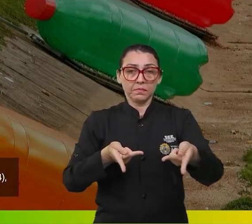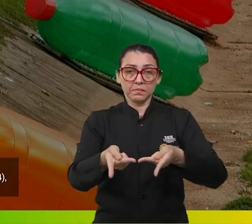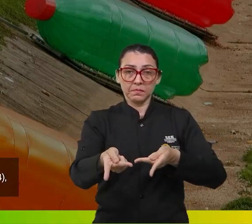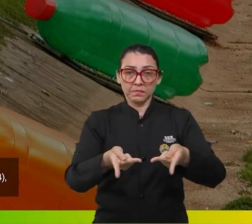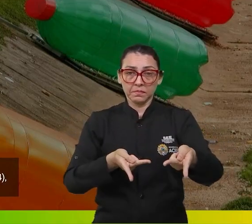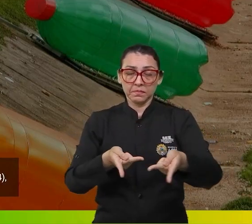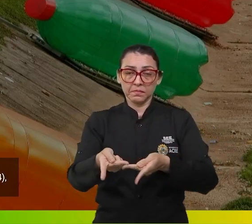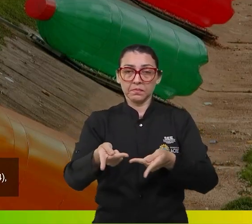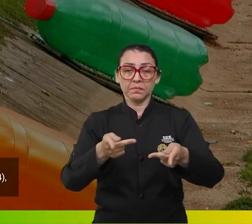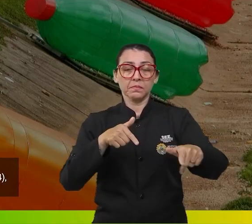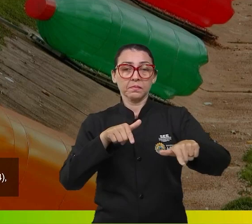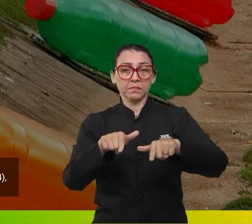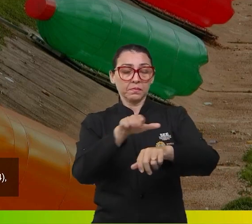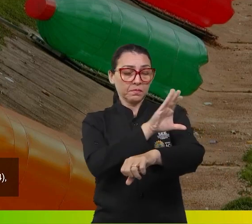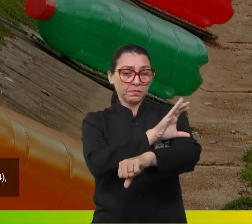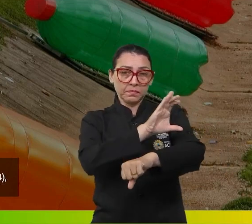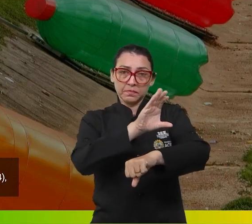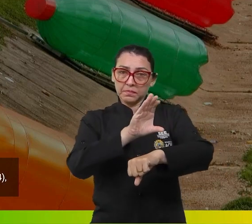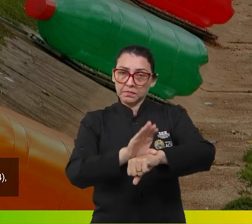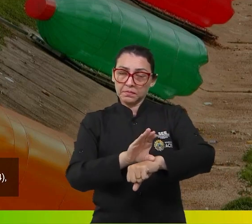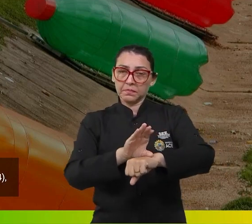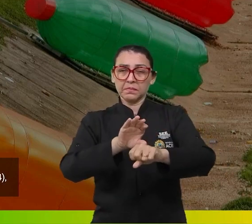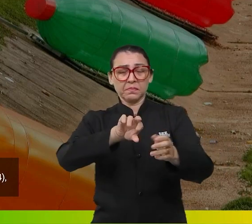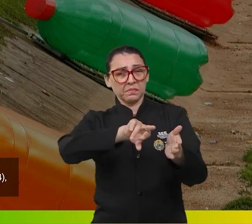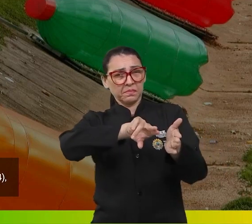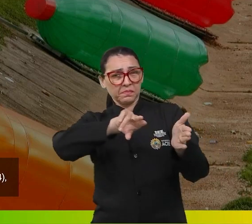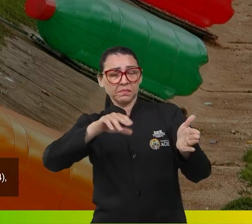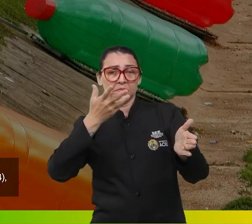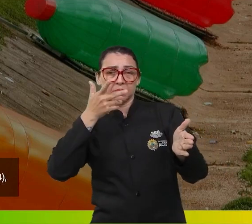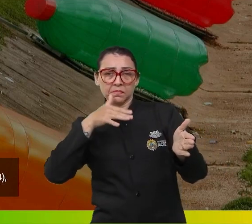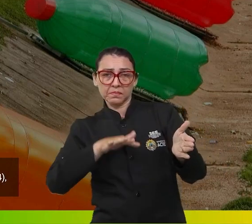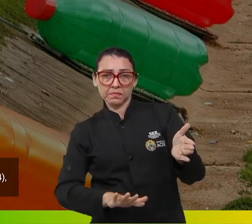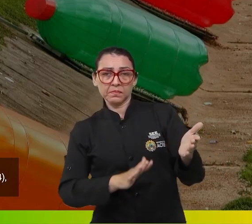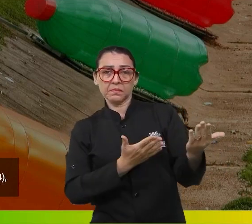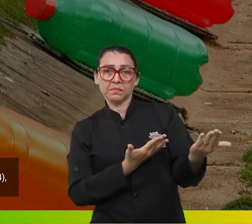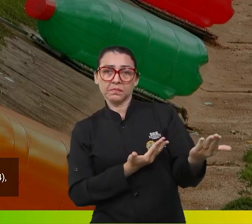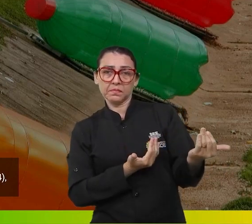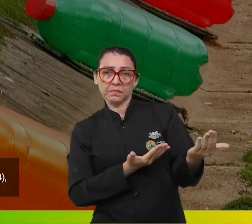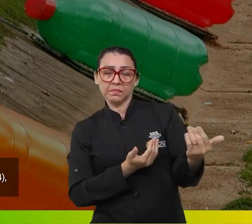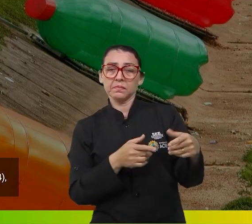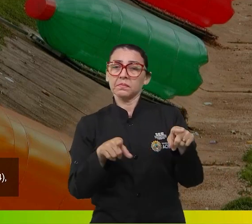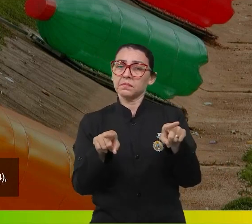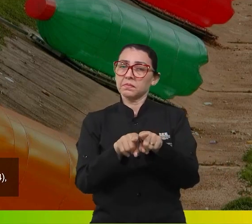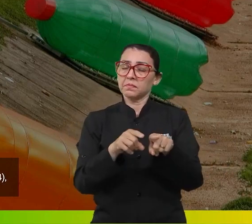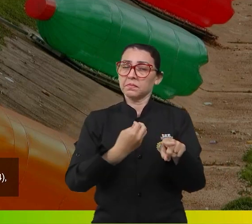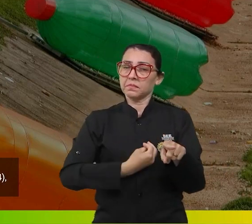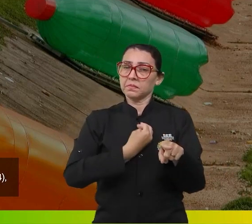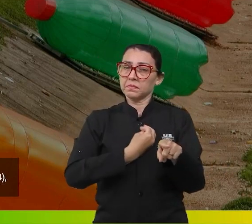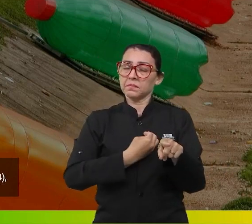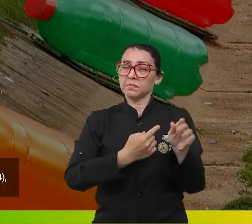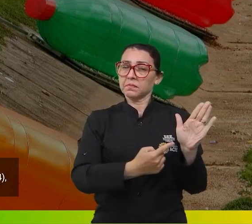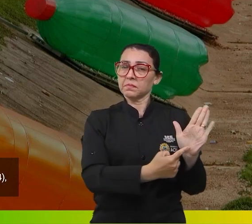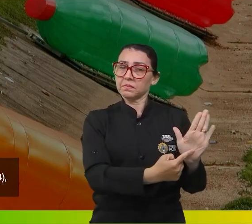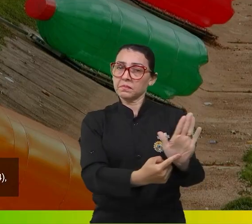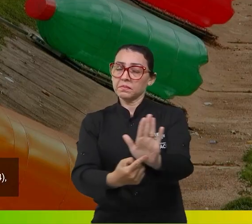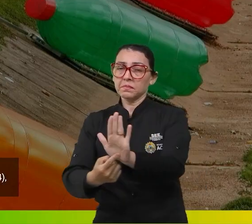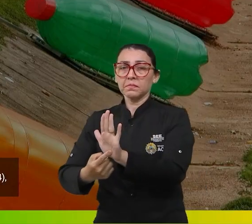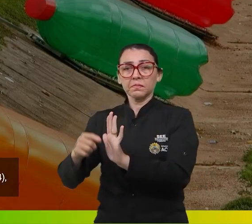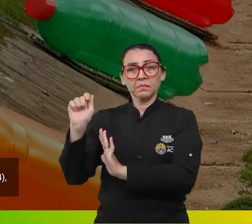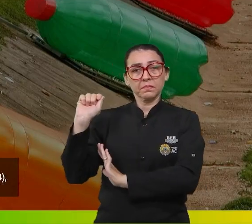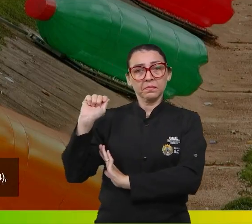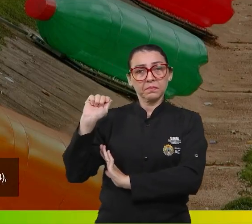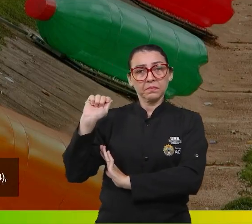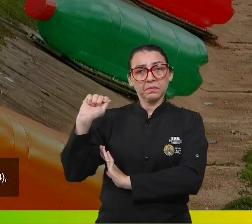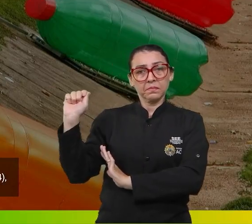promoveu atividades culturais para milhares de crianças e jovens e esteve em exposição na Argentina,